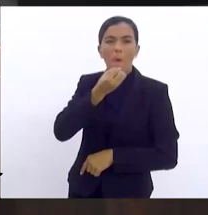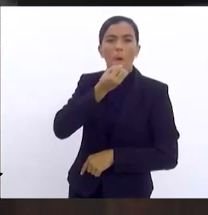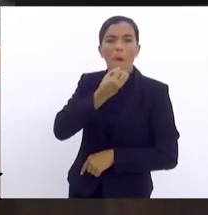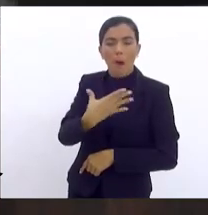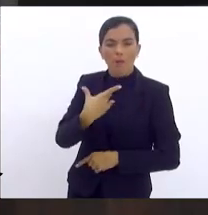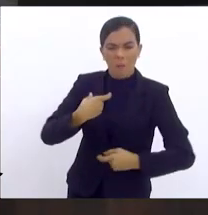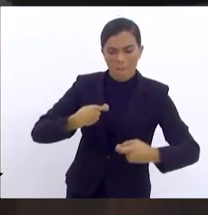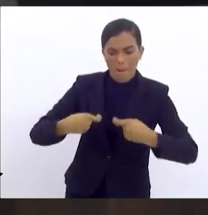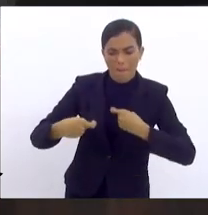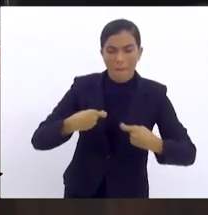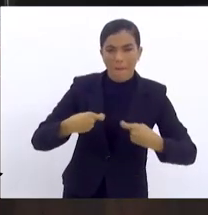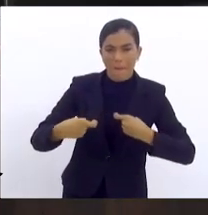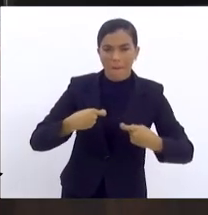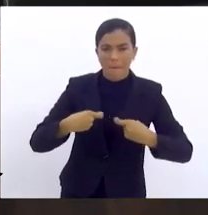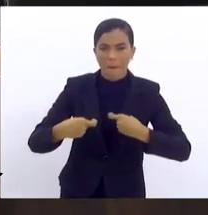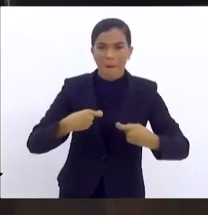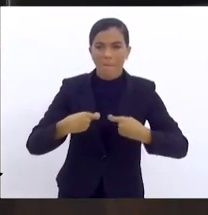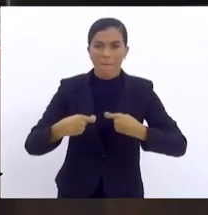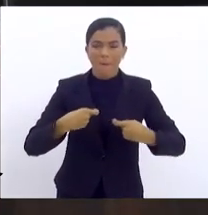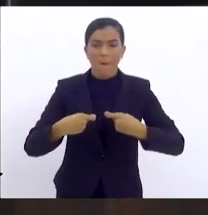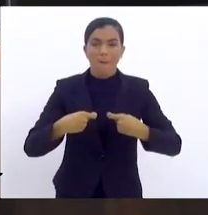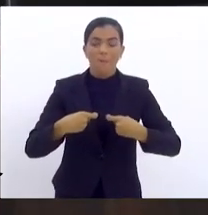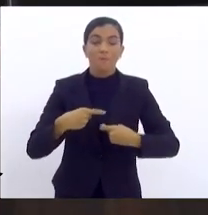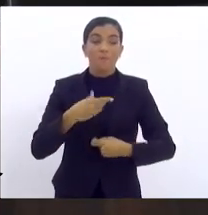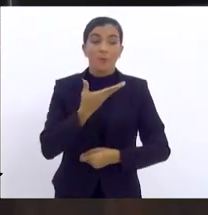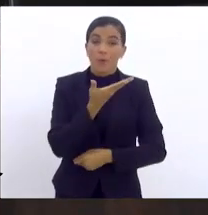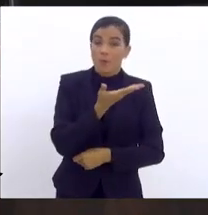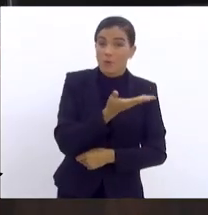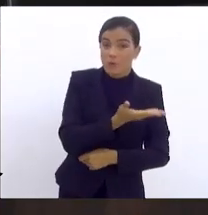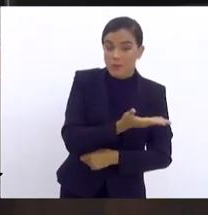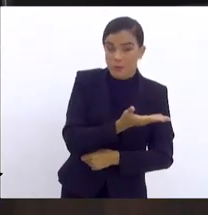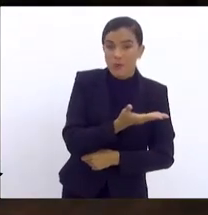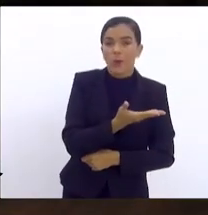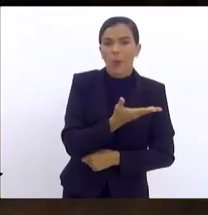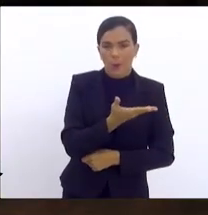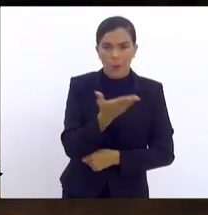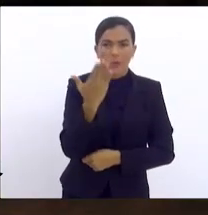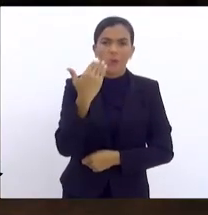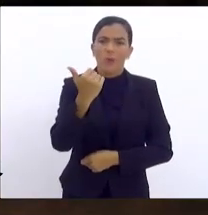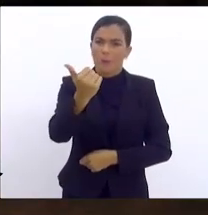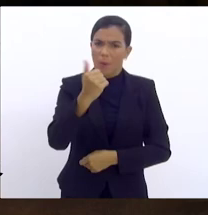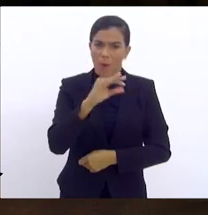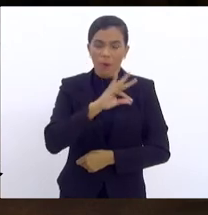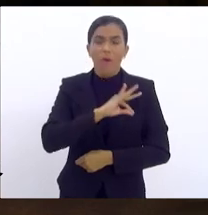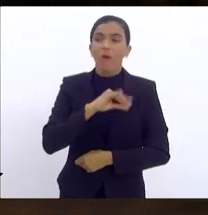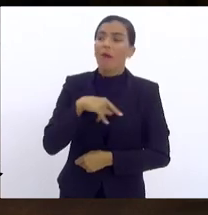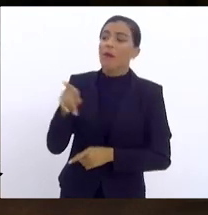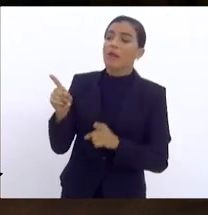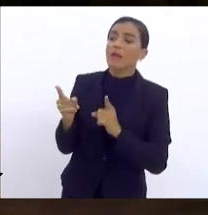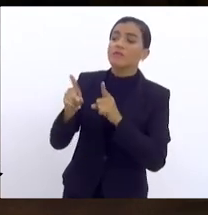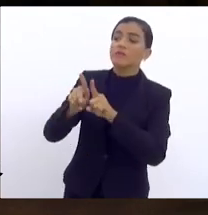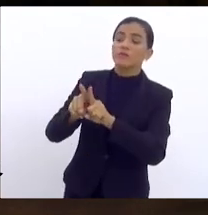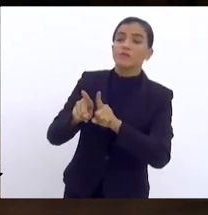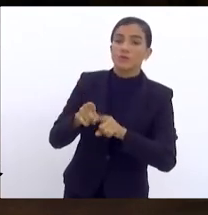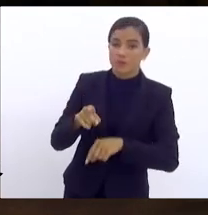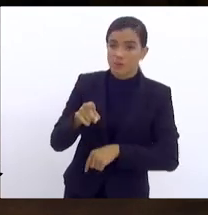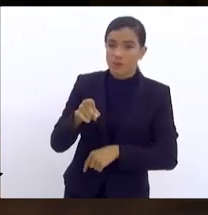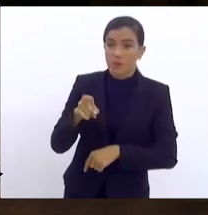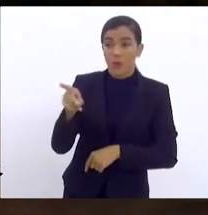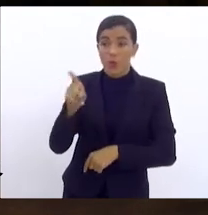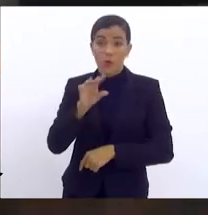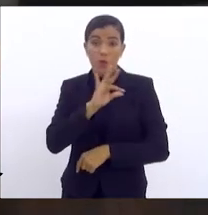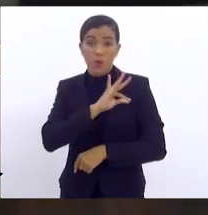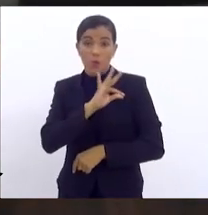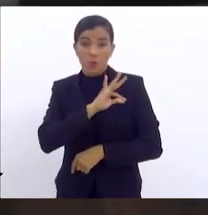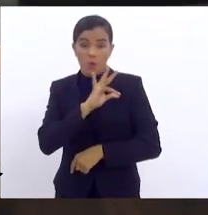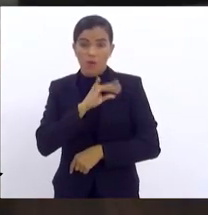porque diversas reuniões com o senhor e o senhor chamou a polícia falou assim quem tava contigo lá e o senhor e o policial